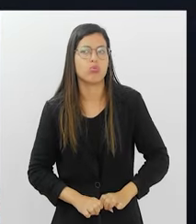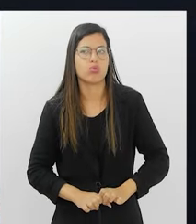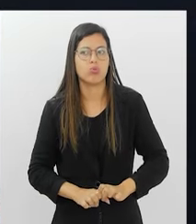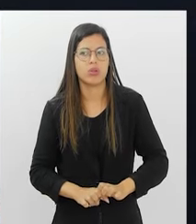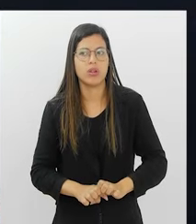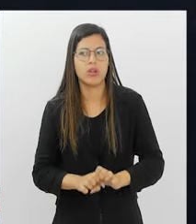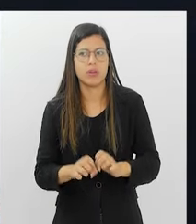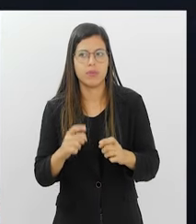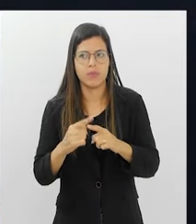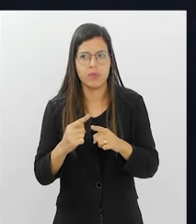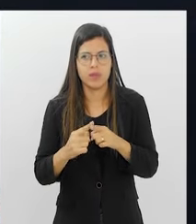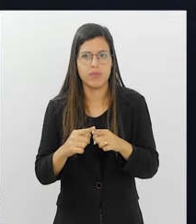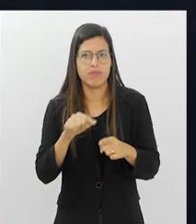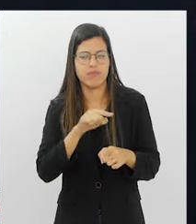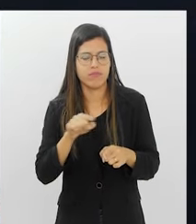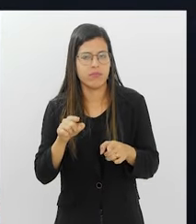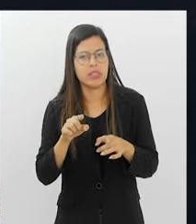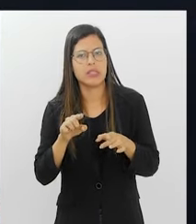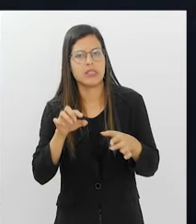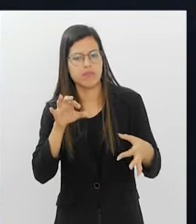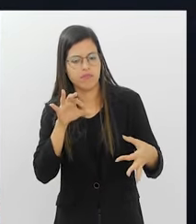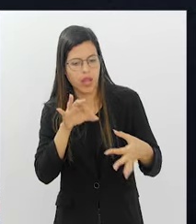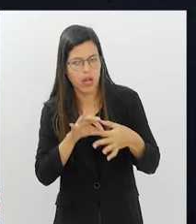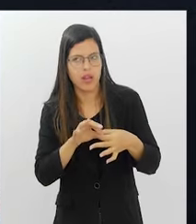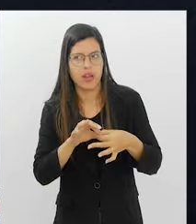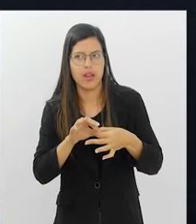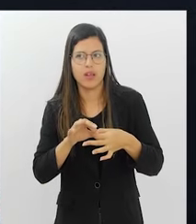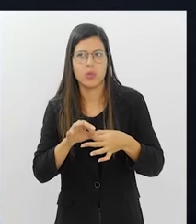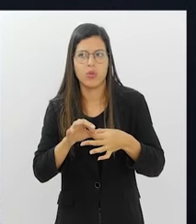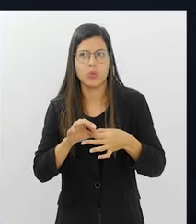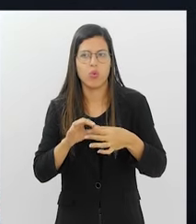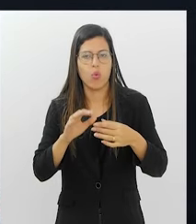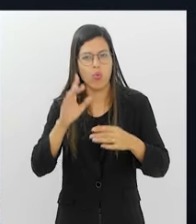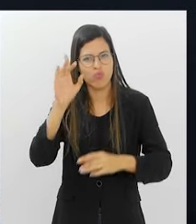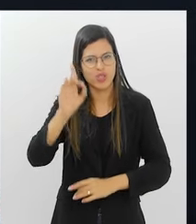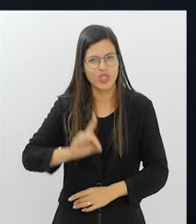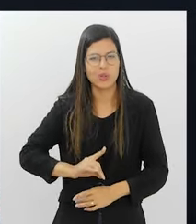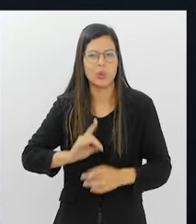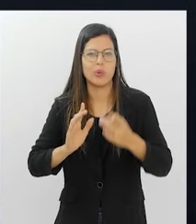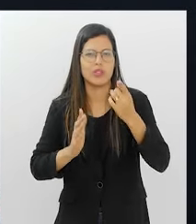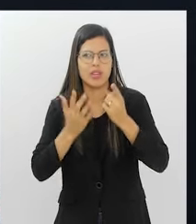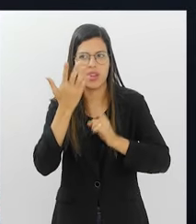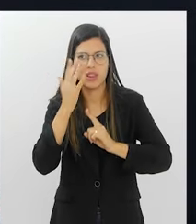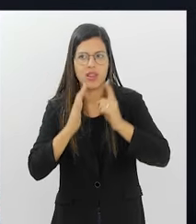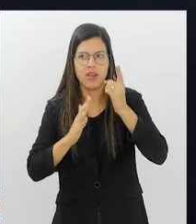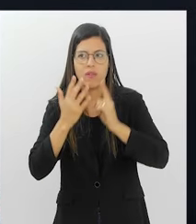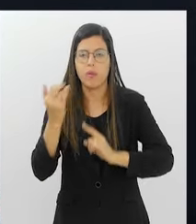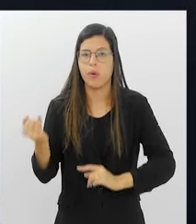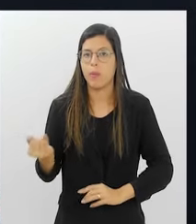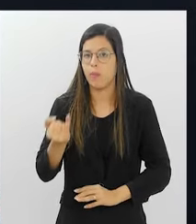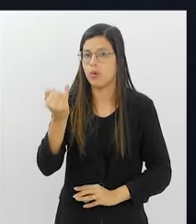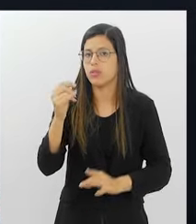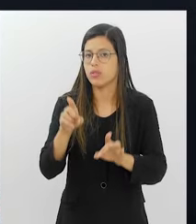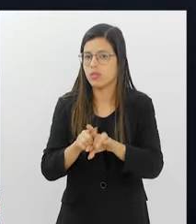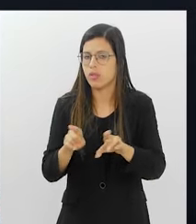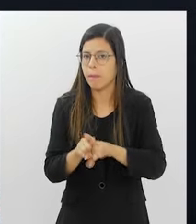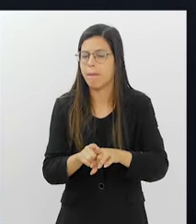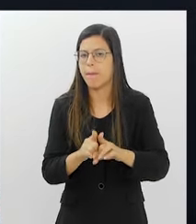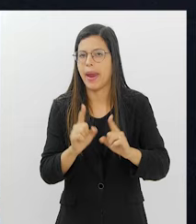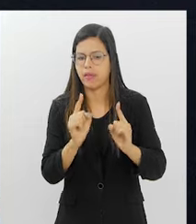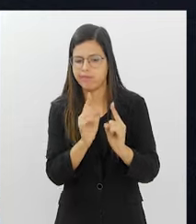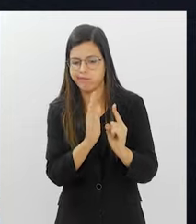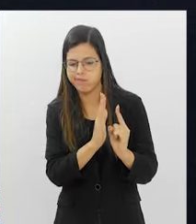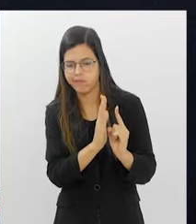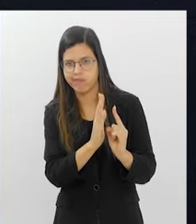Porque por mais que vocês estejam alinhados com o seu diretor de carnaval ou com seu vetor de harmonica é importante na questão do tempo né